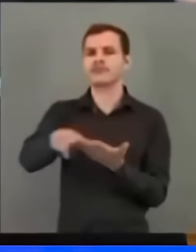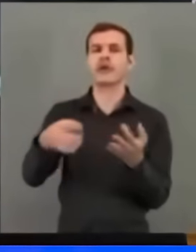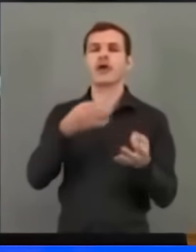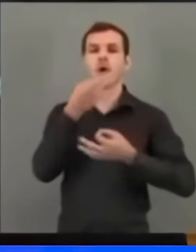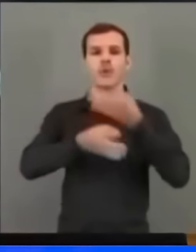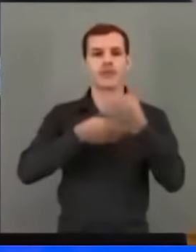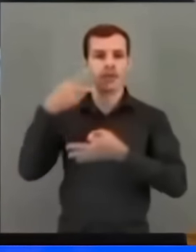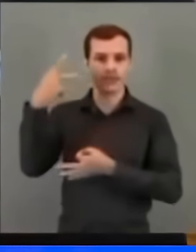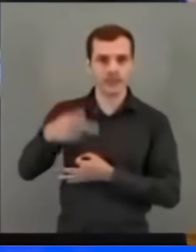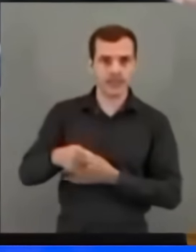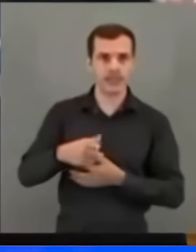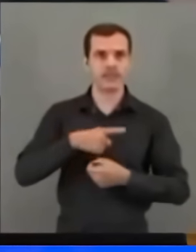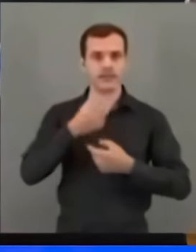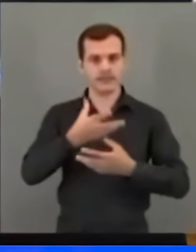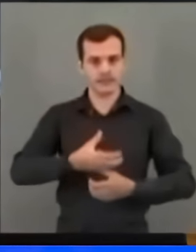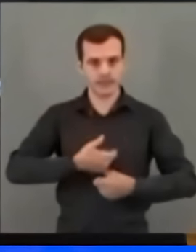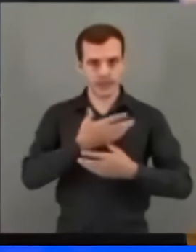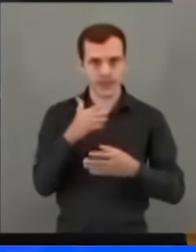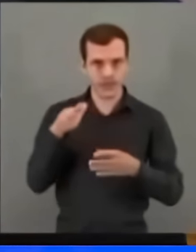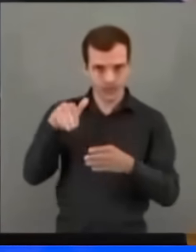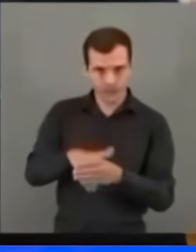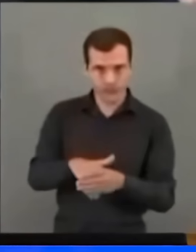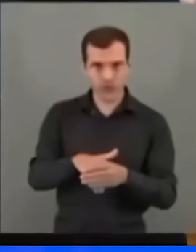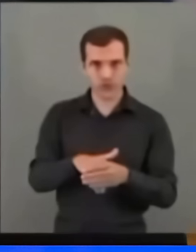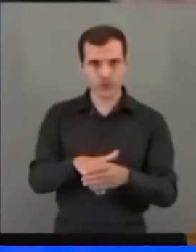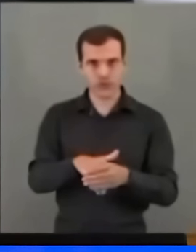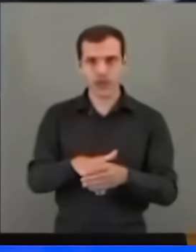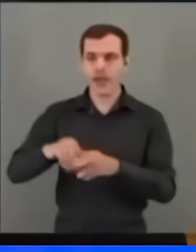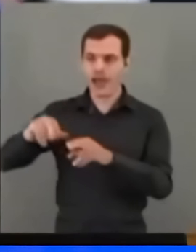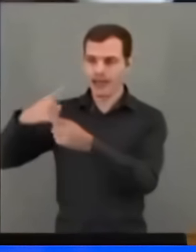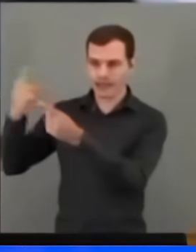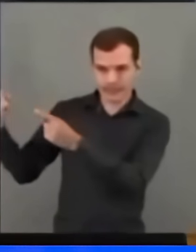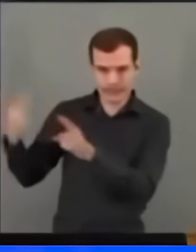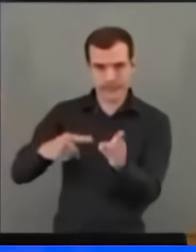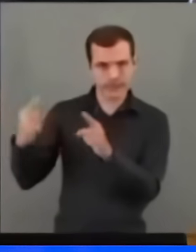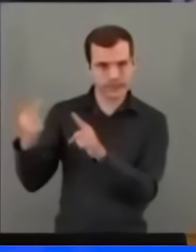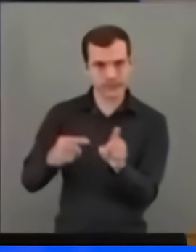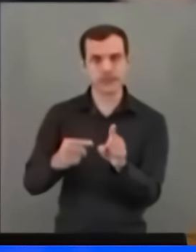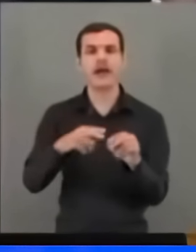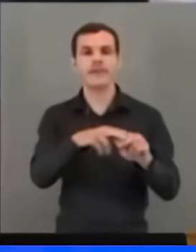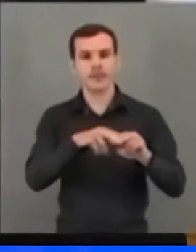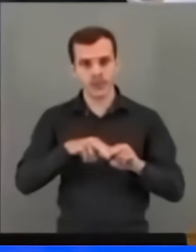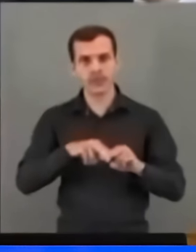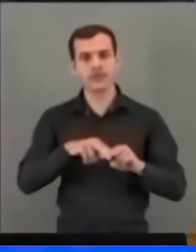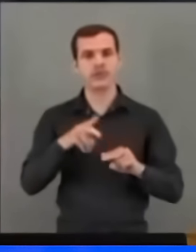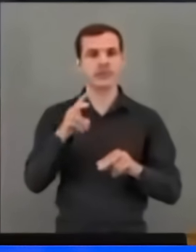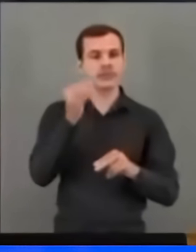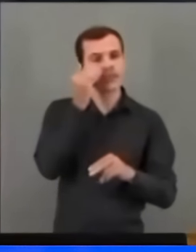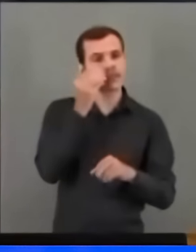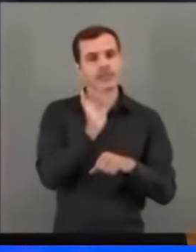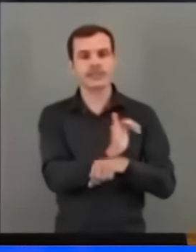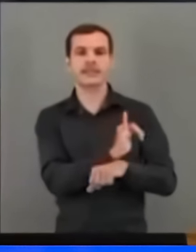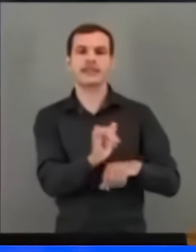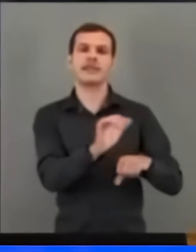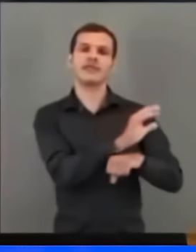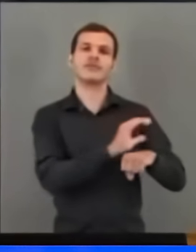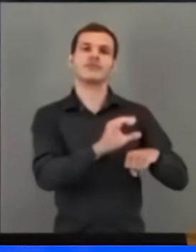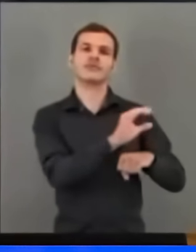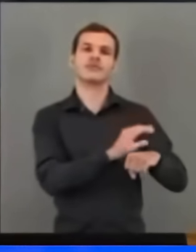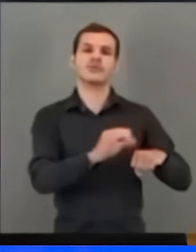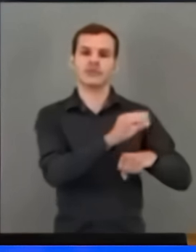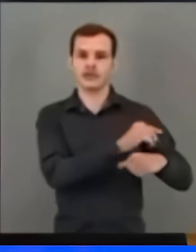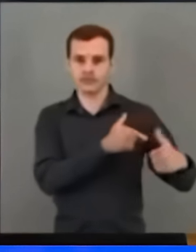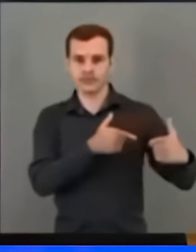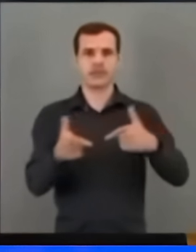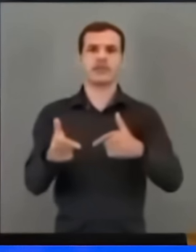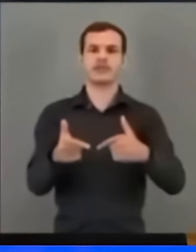opiniões, palavras e votos, sendo perseguidos, é que chegou-se ao ponto de se buscar um remédio constitucional